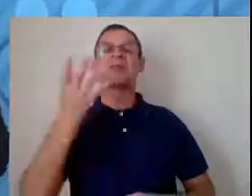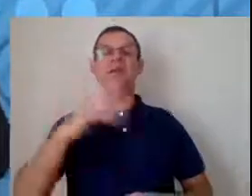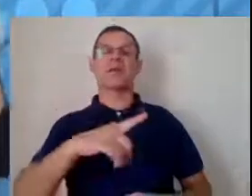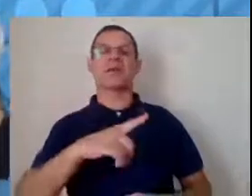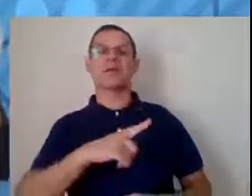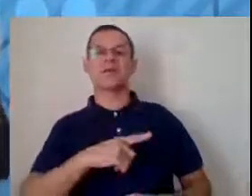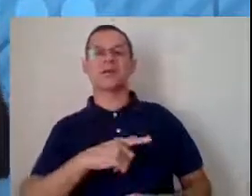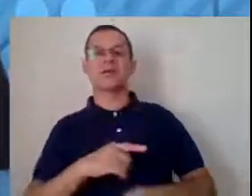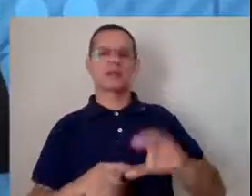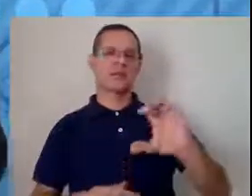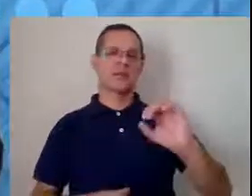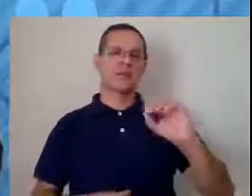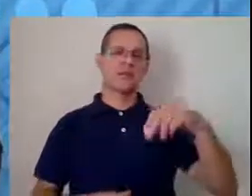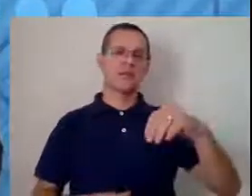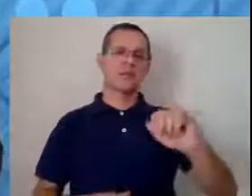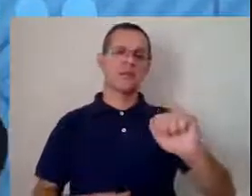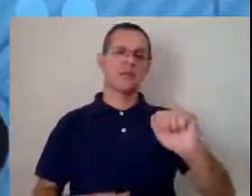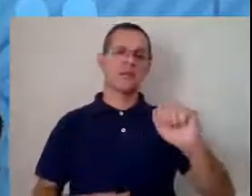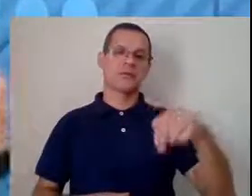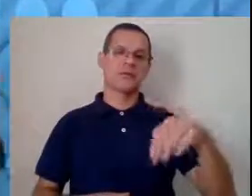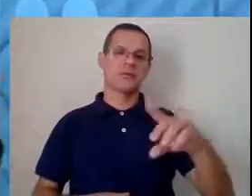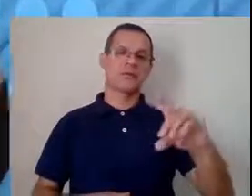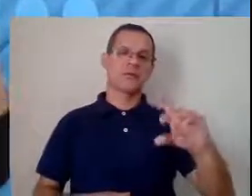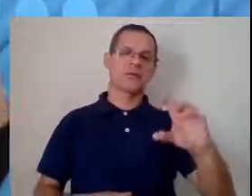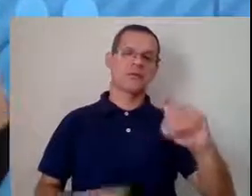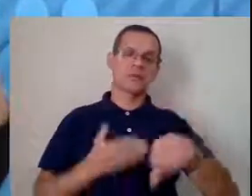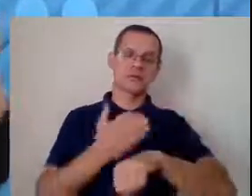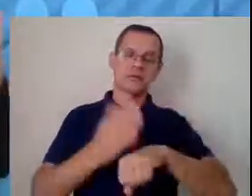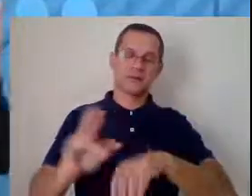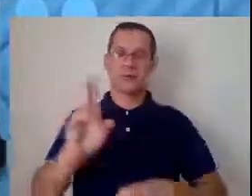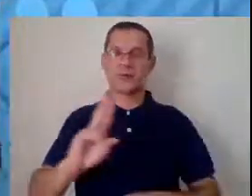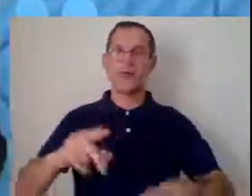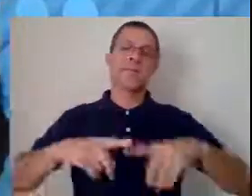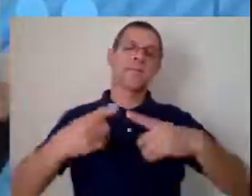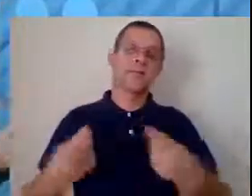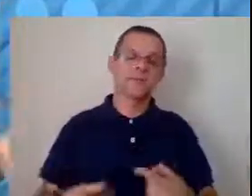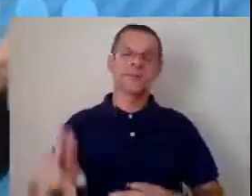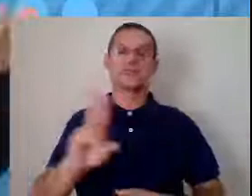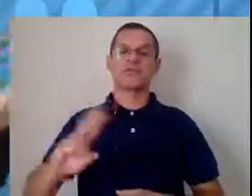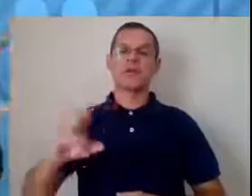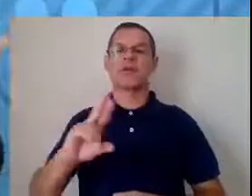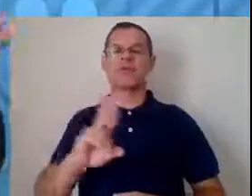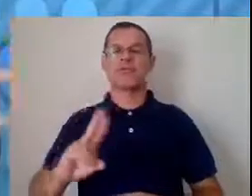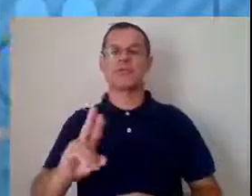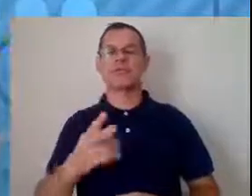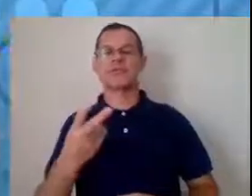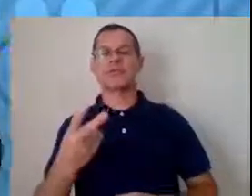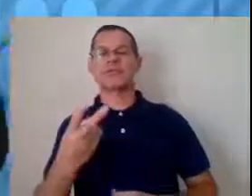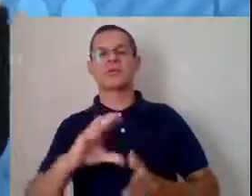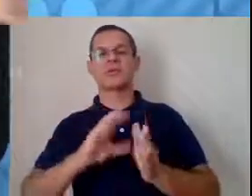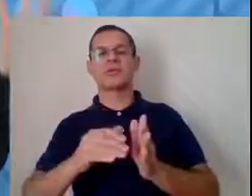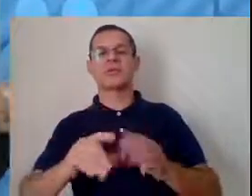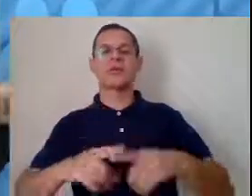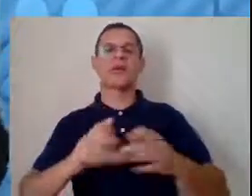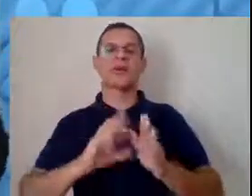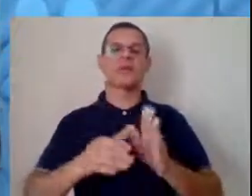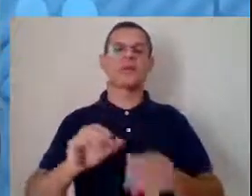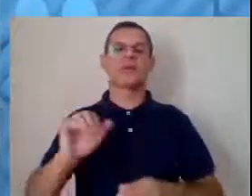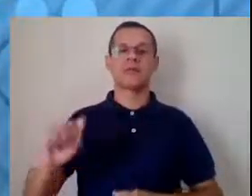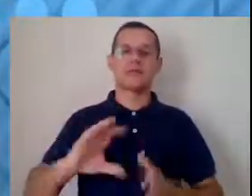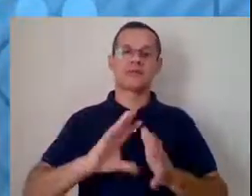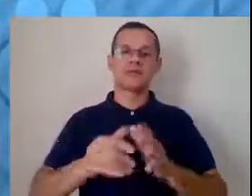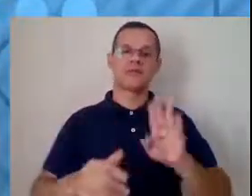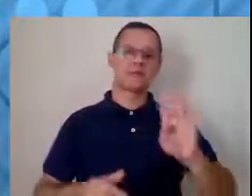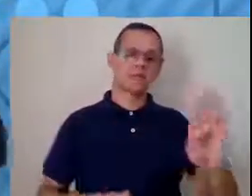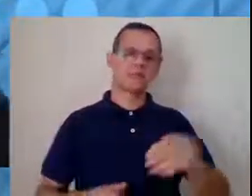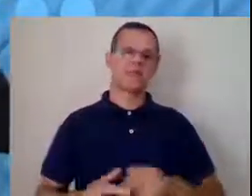alguns comandos que são acessados pelo usuário, e o usuário utiliza 2 bancos de dados, banco de dados A, banco